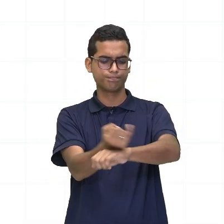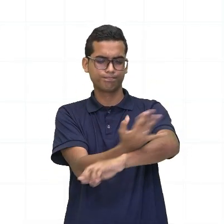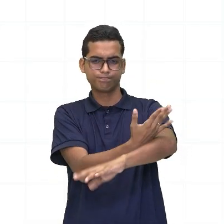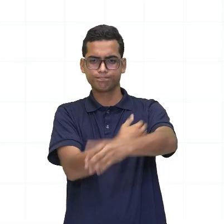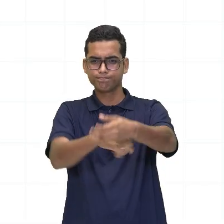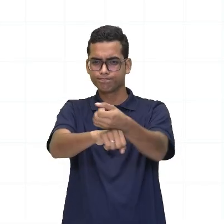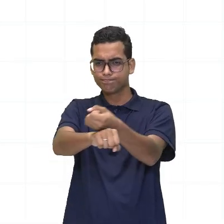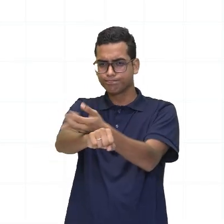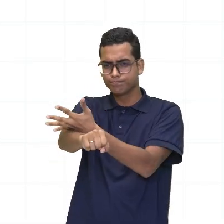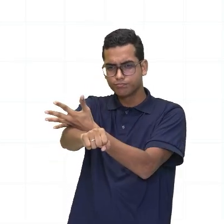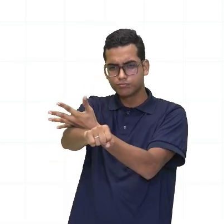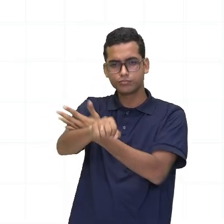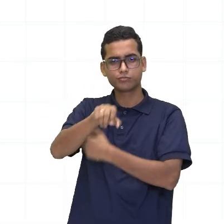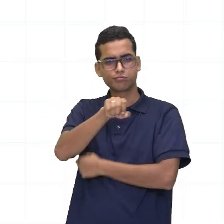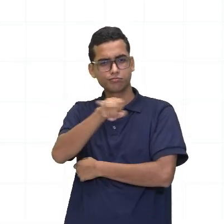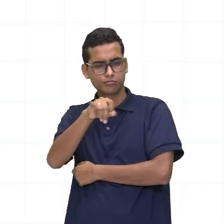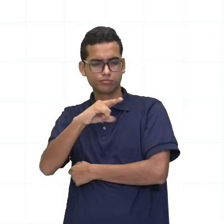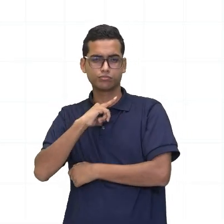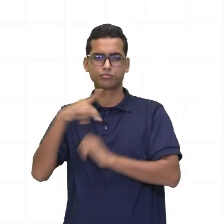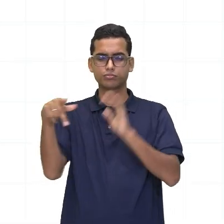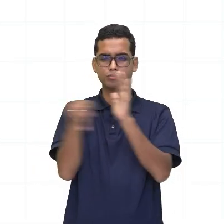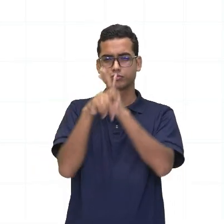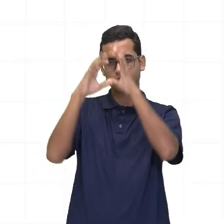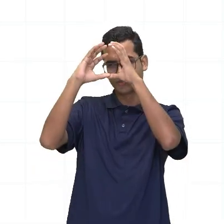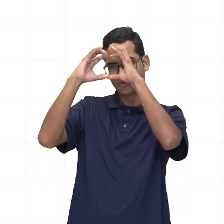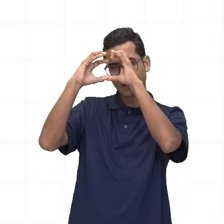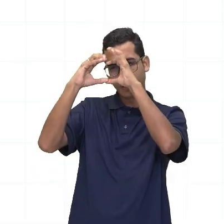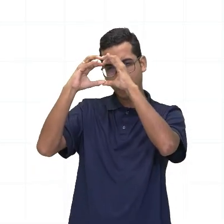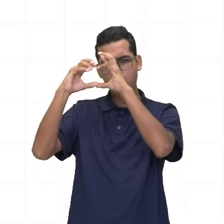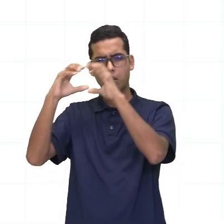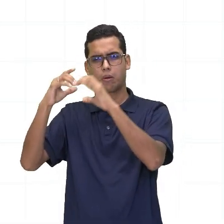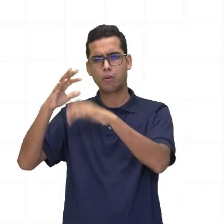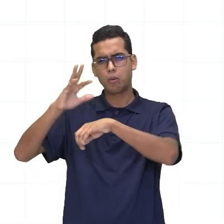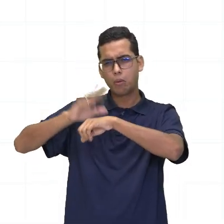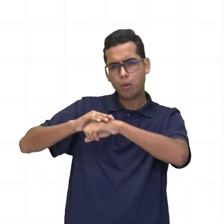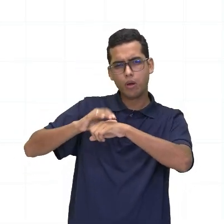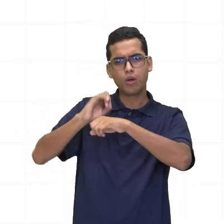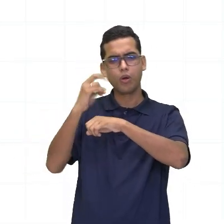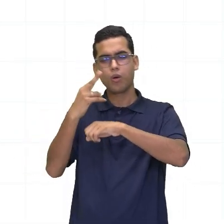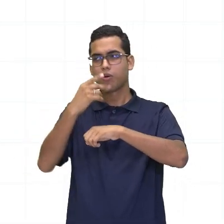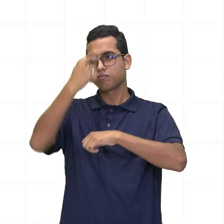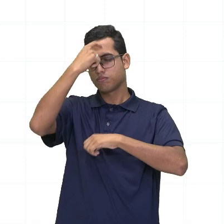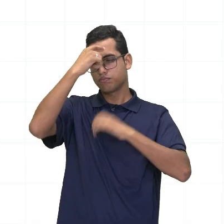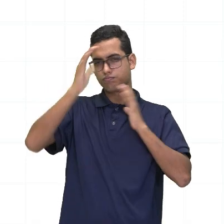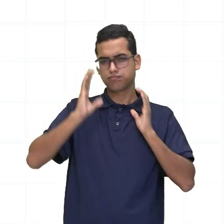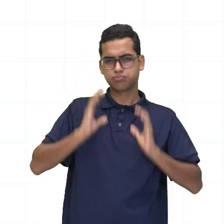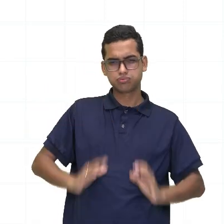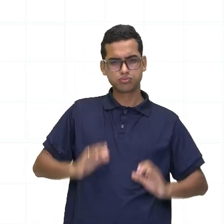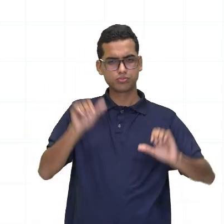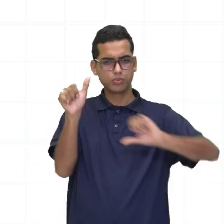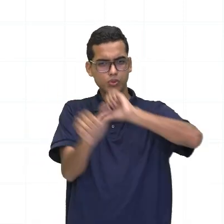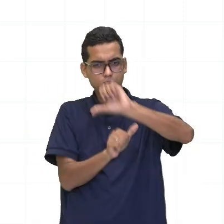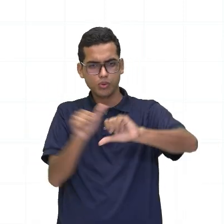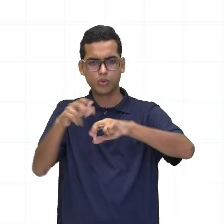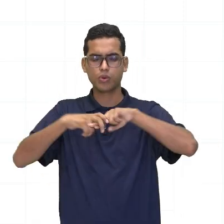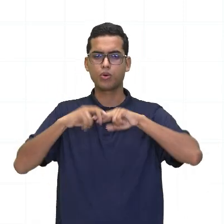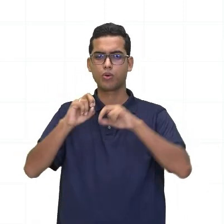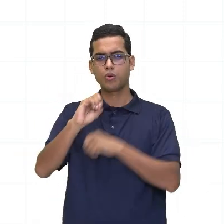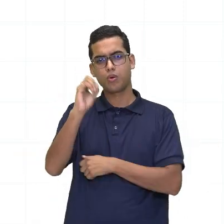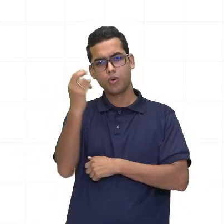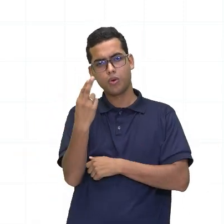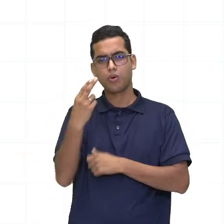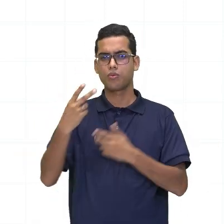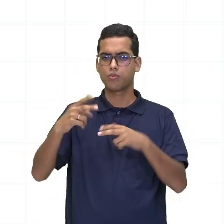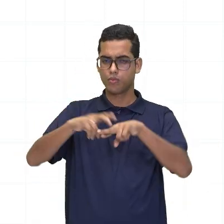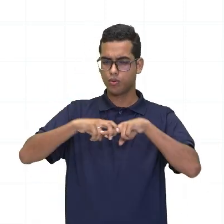ele sofre um desequilíbrio que pode estar associado aí ao seu comportamento por questões que o cercam, né? E